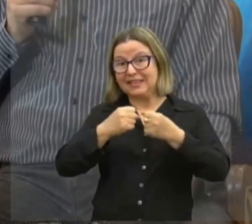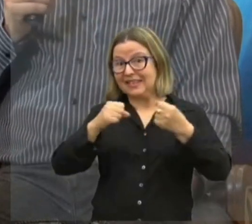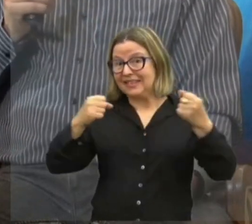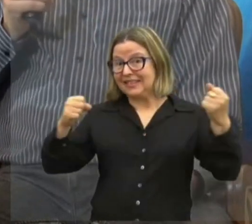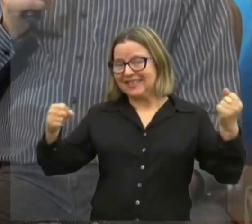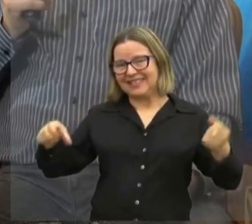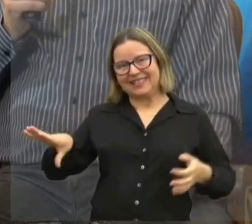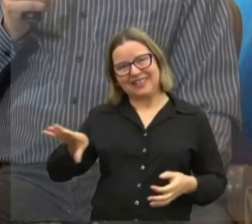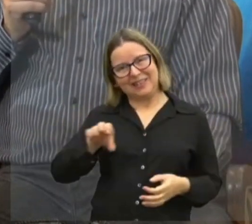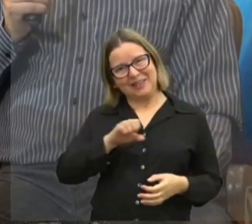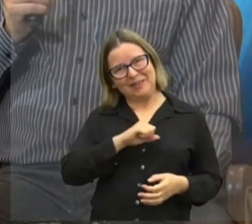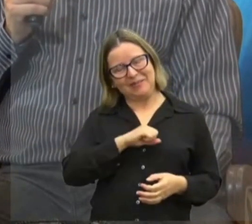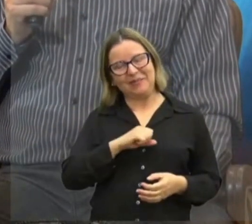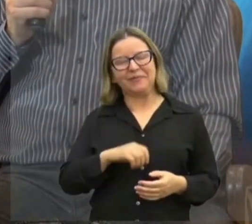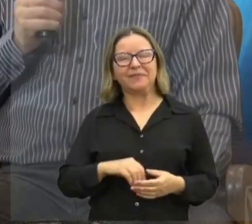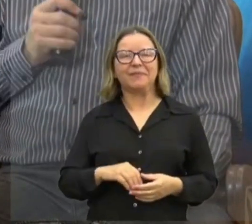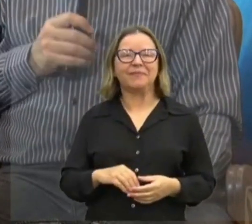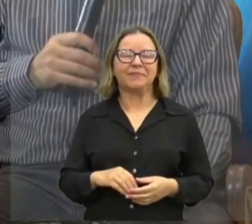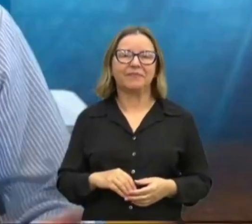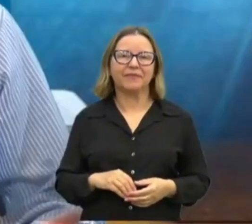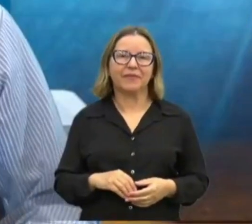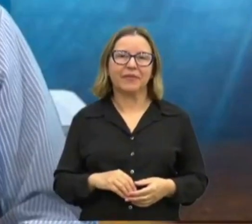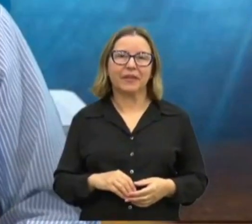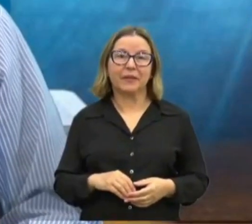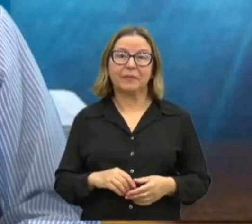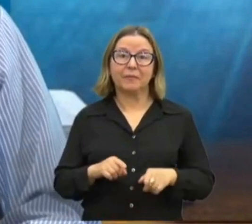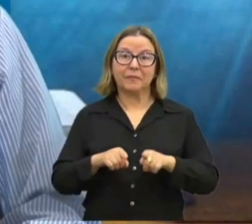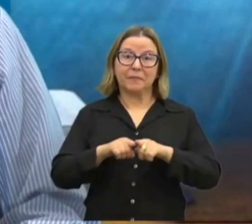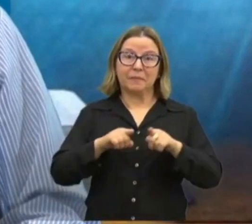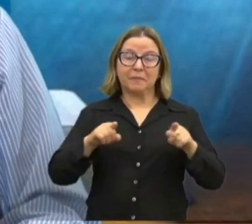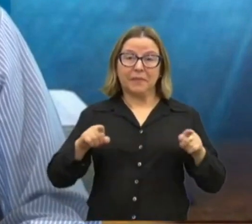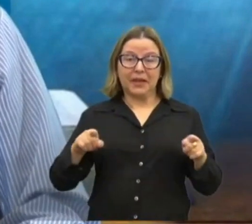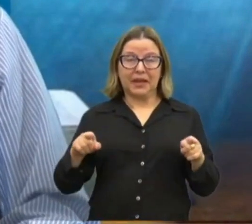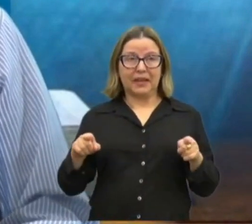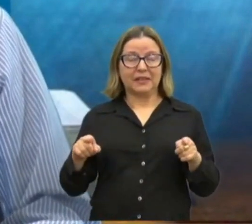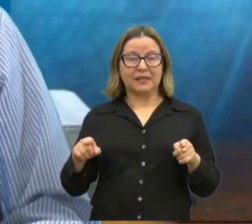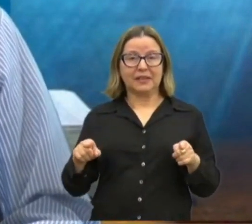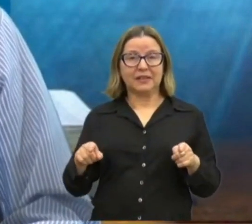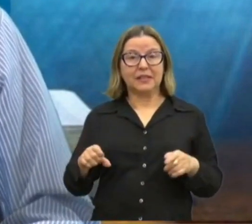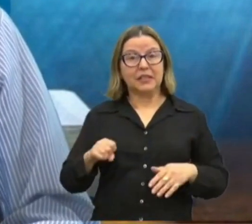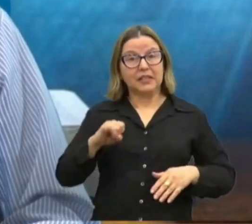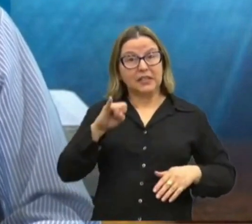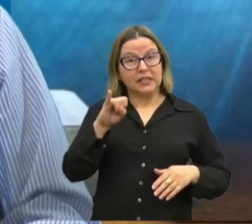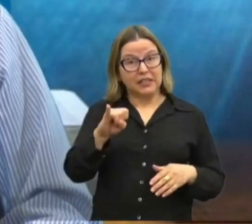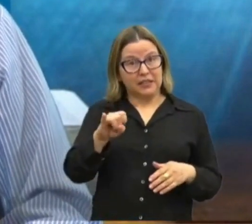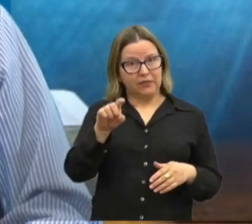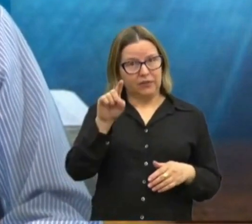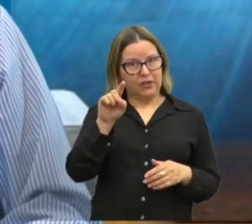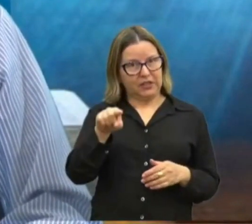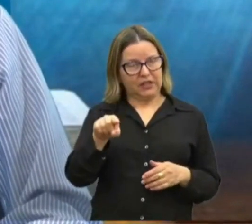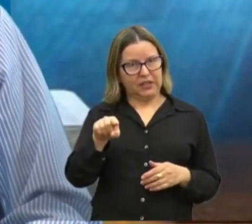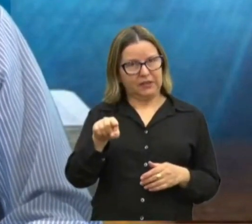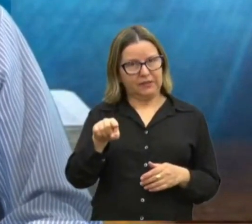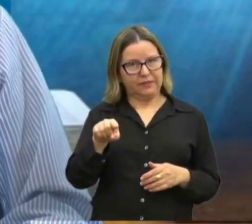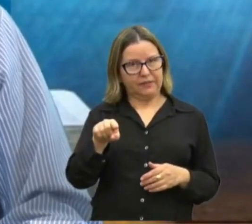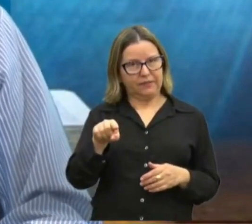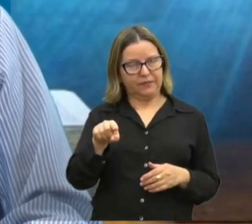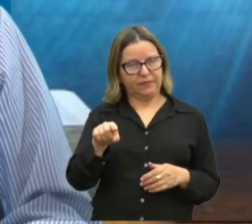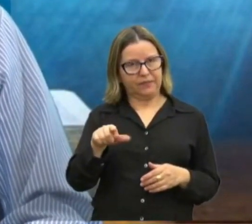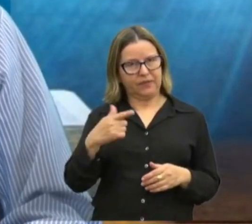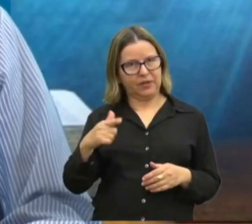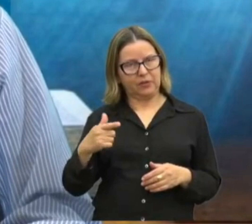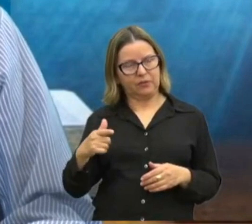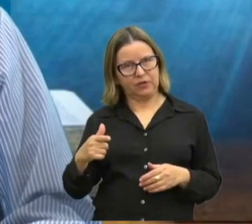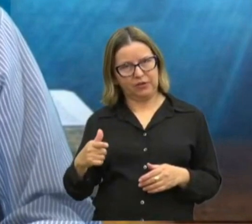amou. Né? Agora, só será inconcebível se você não tiver pleno